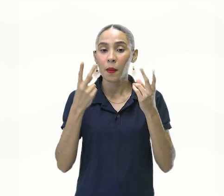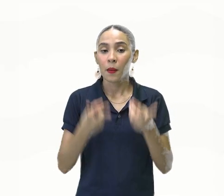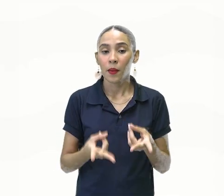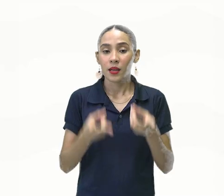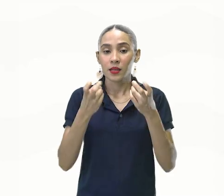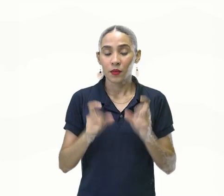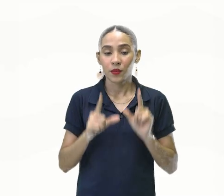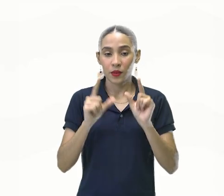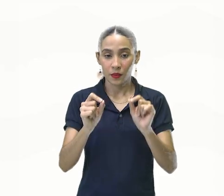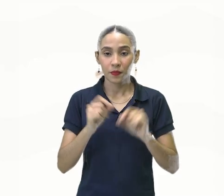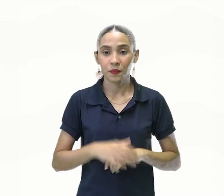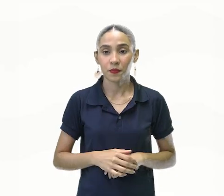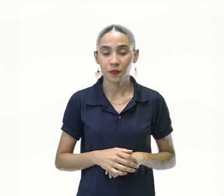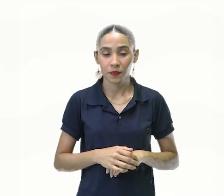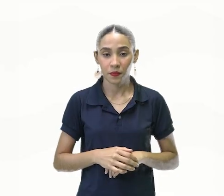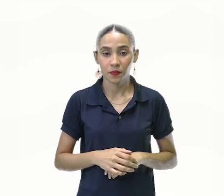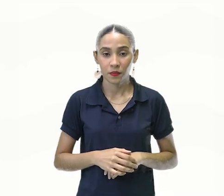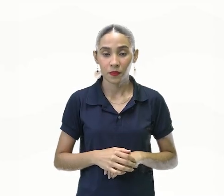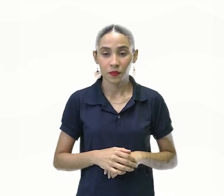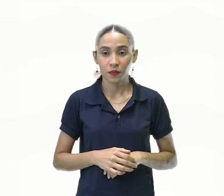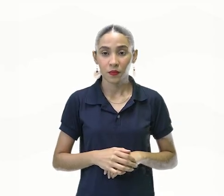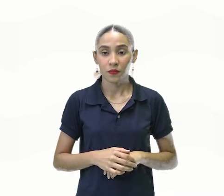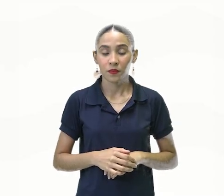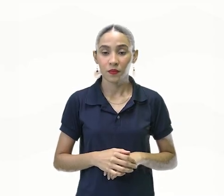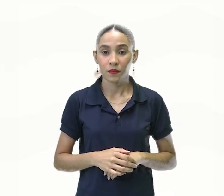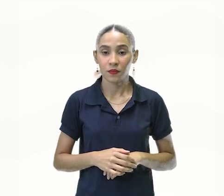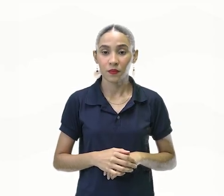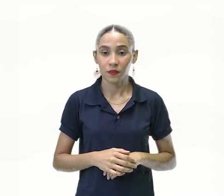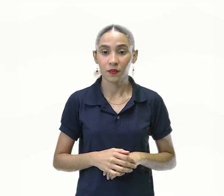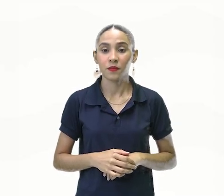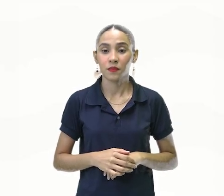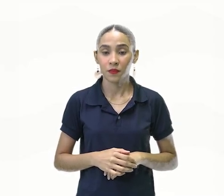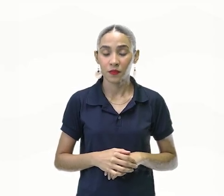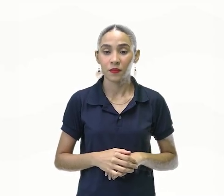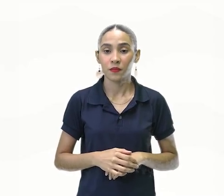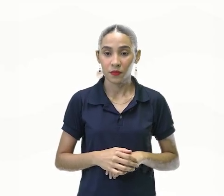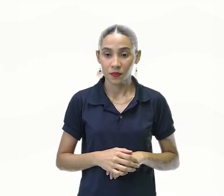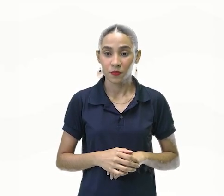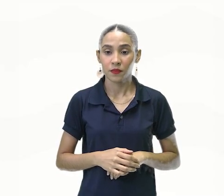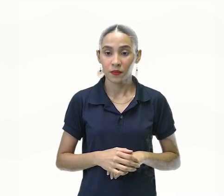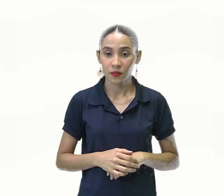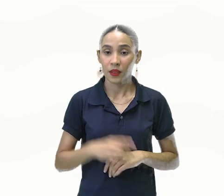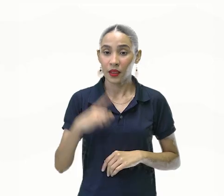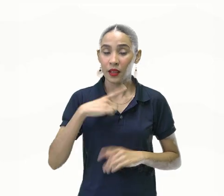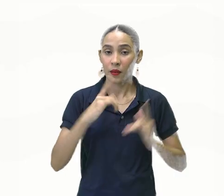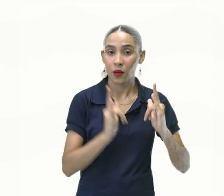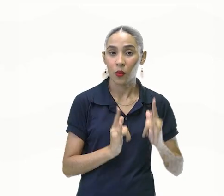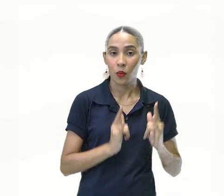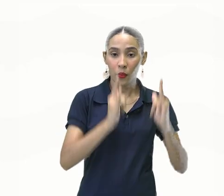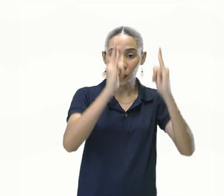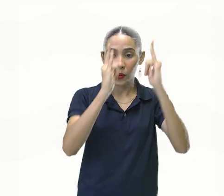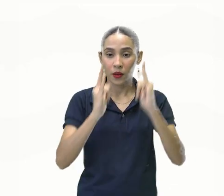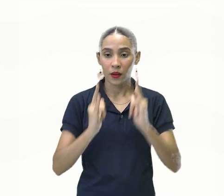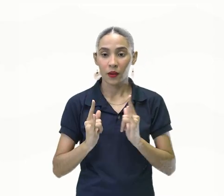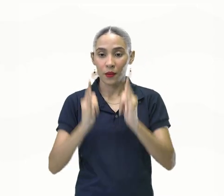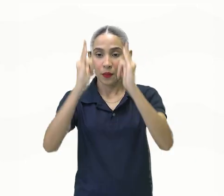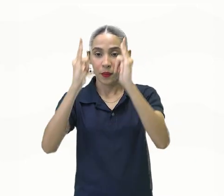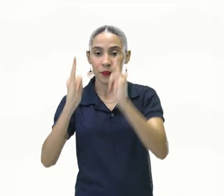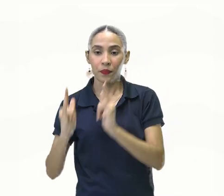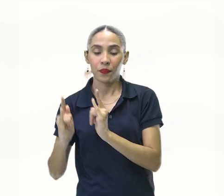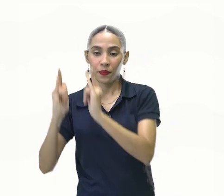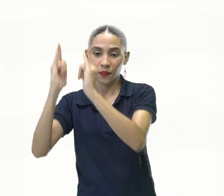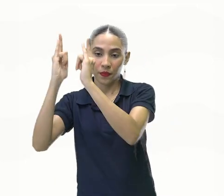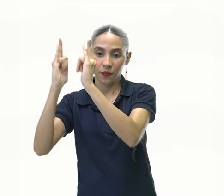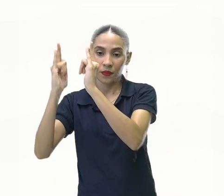neste caso, você percebe aí, você tem, neste caso aí, temos um prédio. Ó, você tem